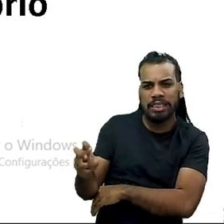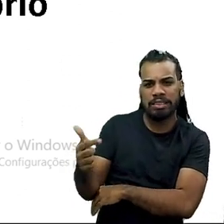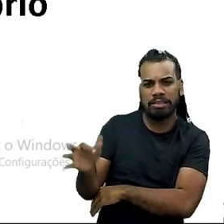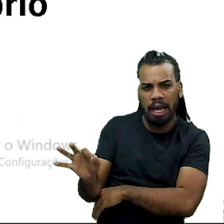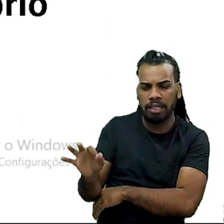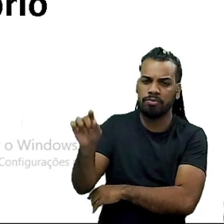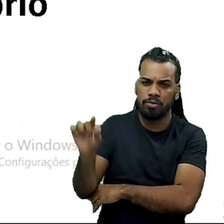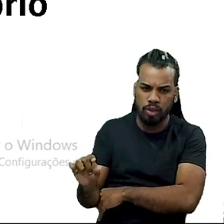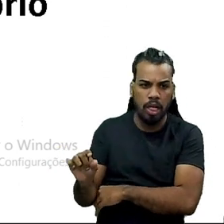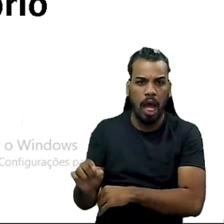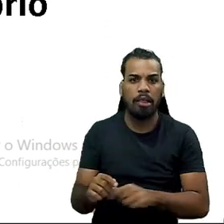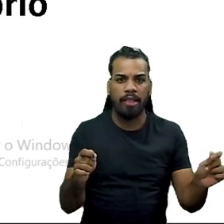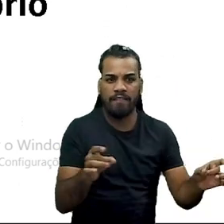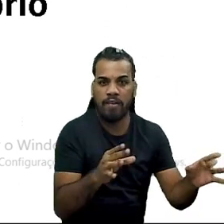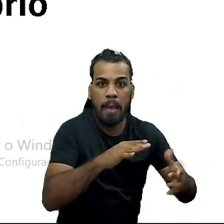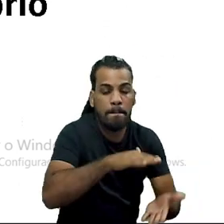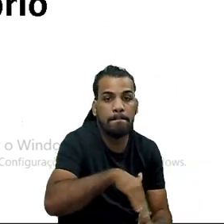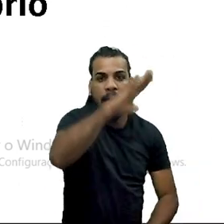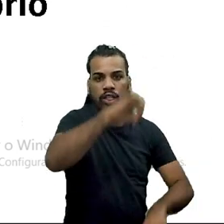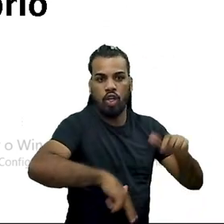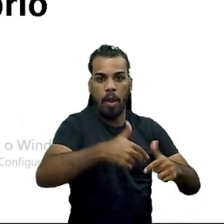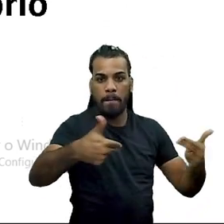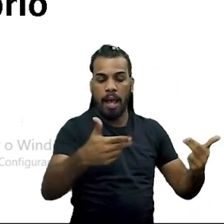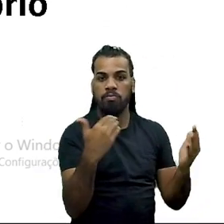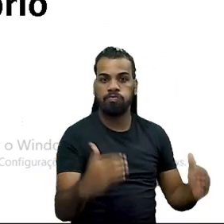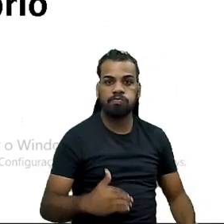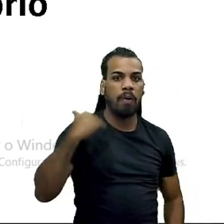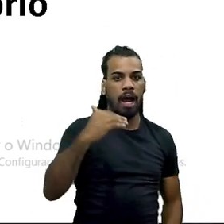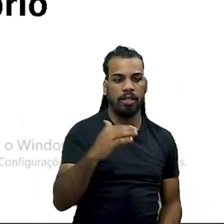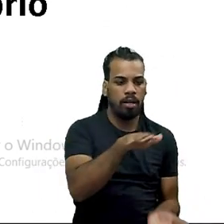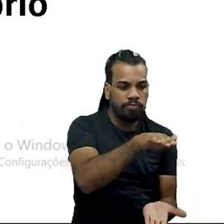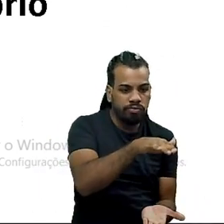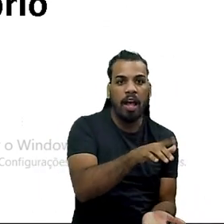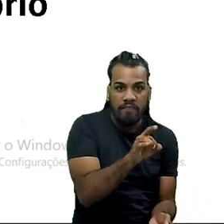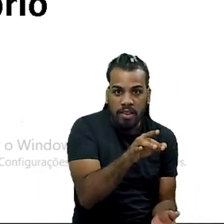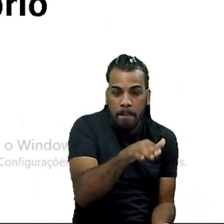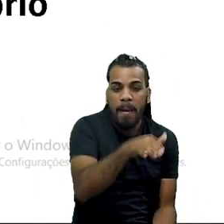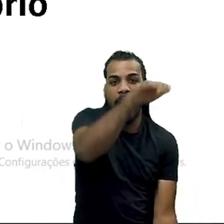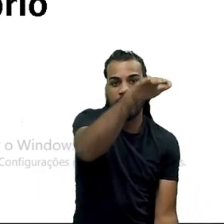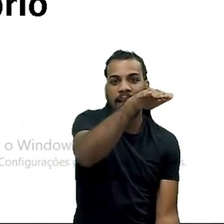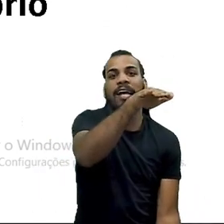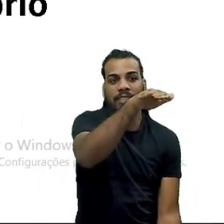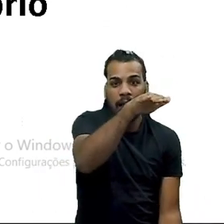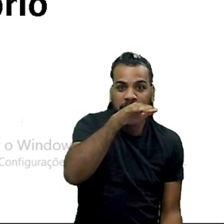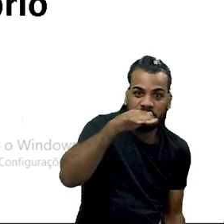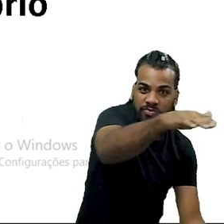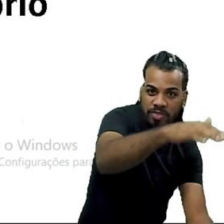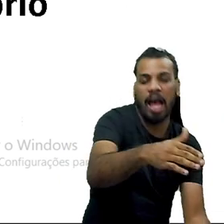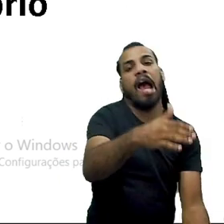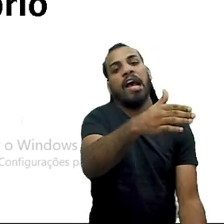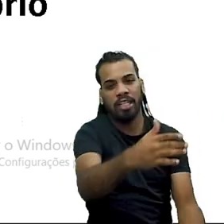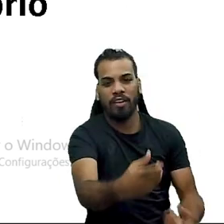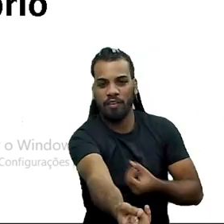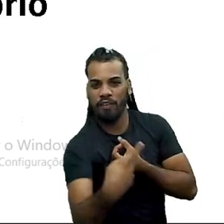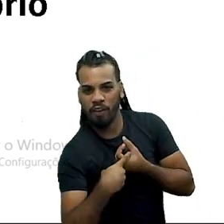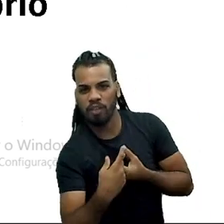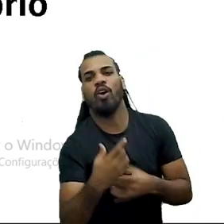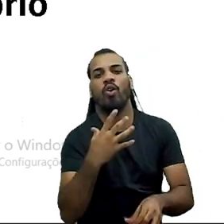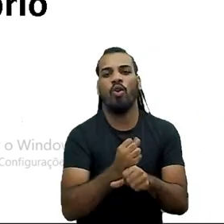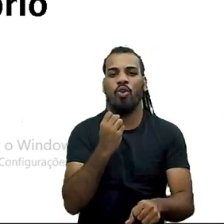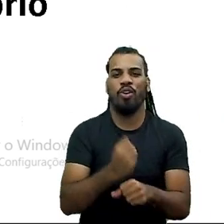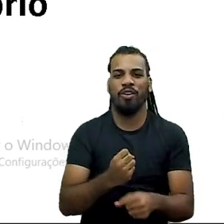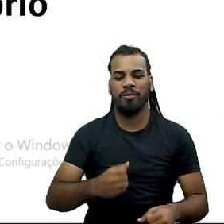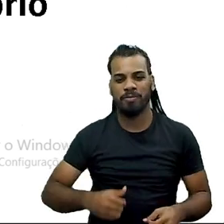vender 300 unidades. Então ele vai ter um lucro muito maior relacionada à quantidade de produto que ele vai